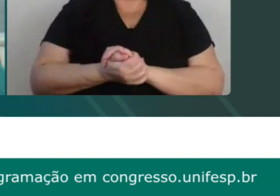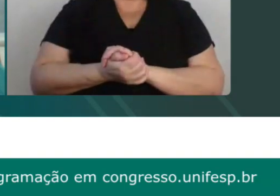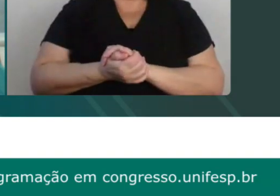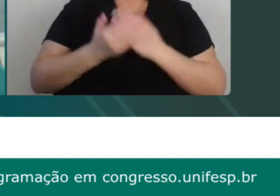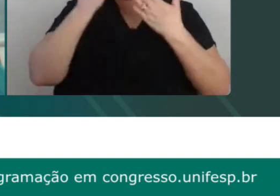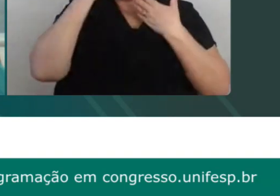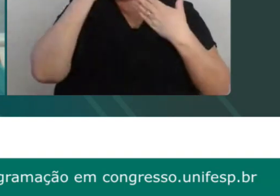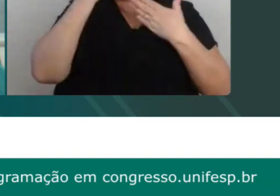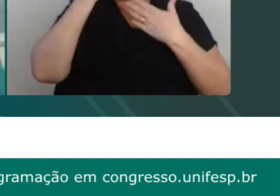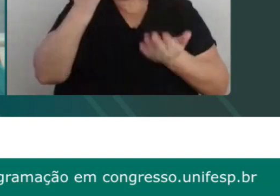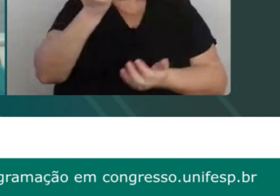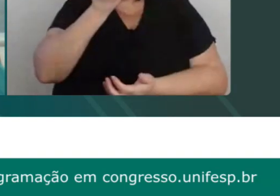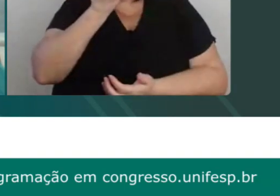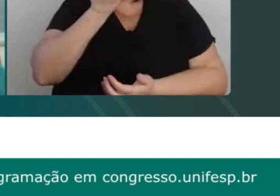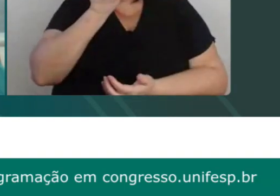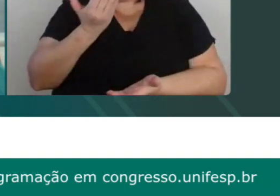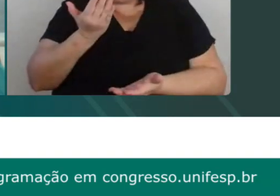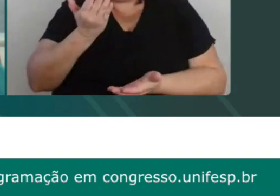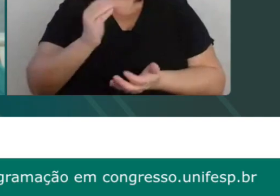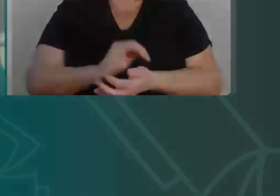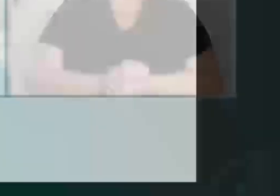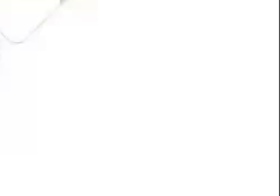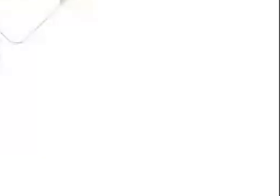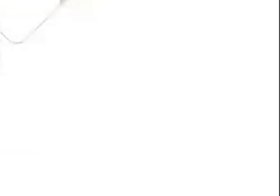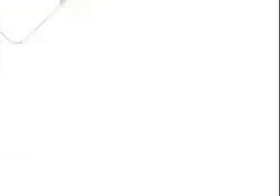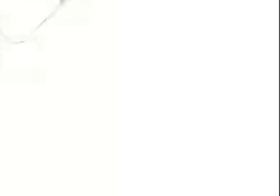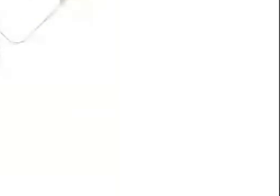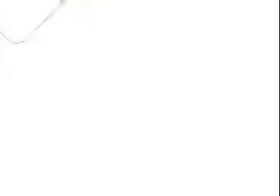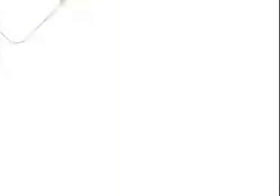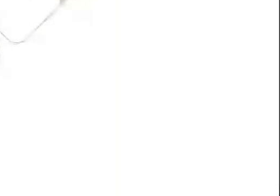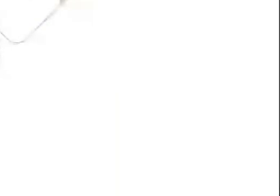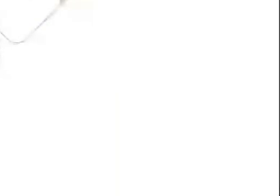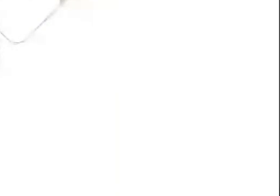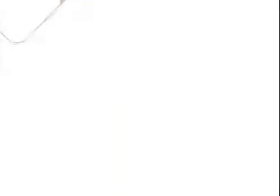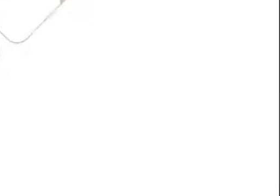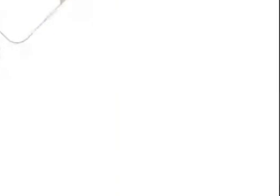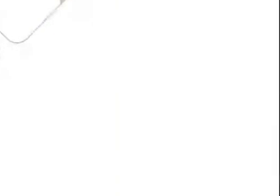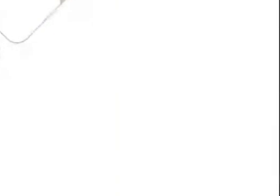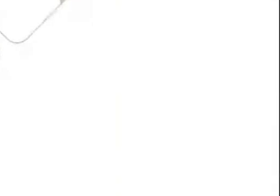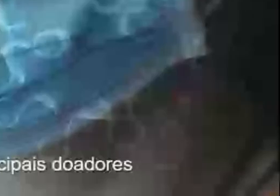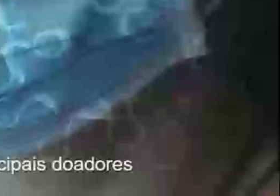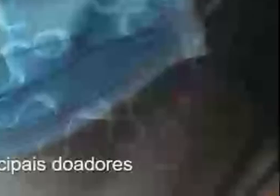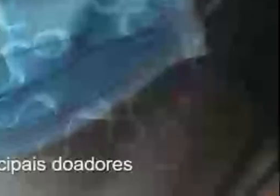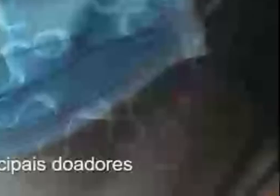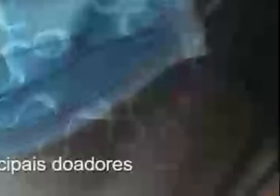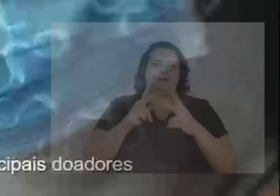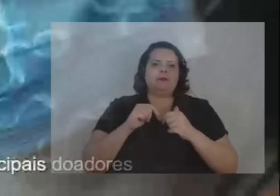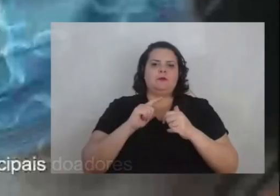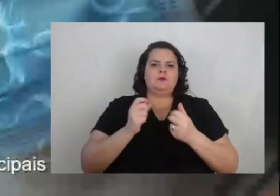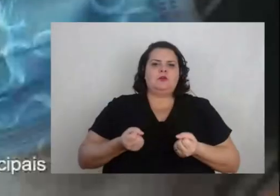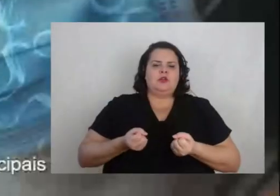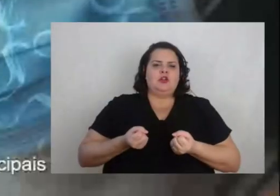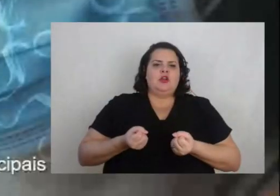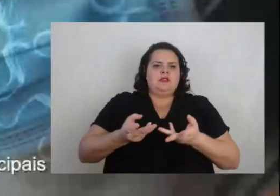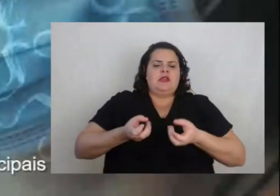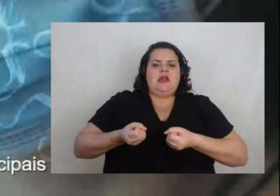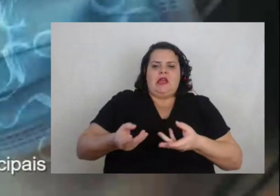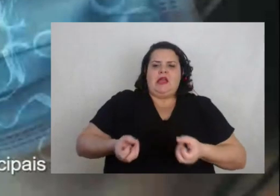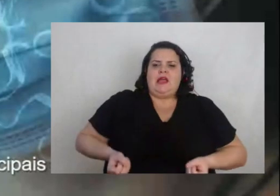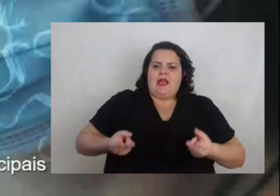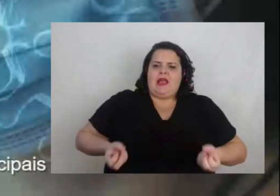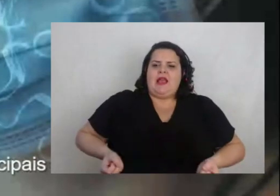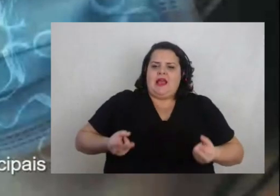muito, peço desculpas. Obrigado, Zé Roberto. Ok. Aqui o mobiliário, quanto nós gastamos com mobiliário. Esse aqui